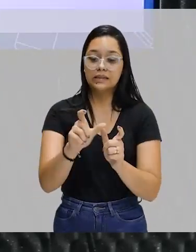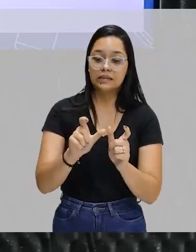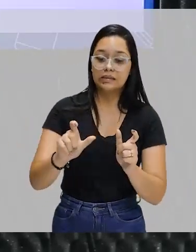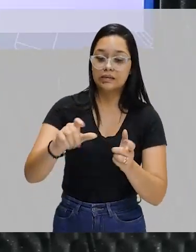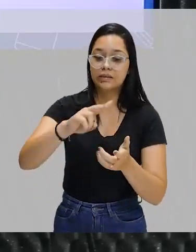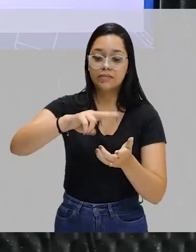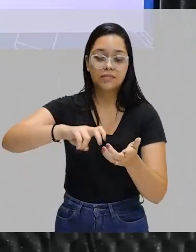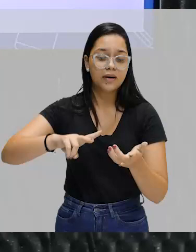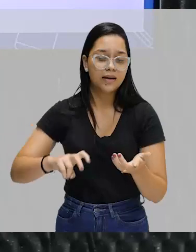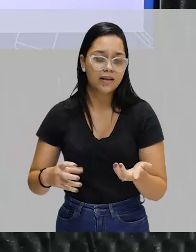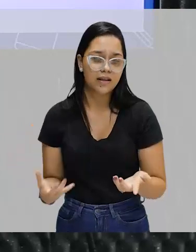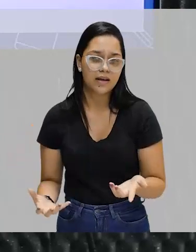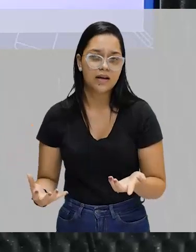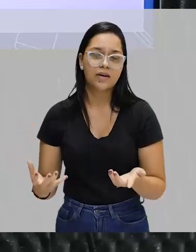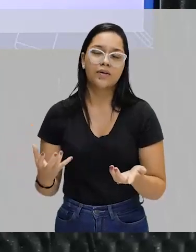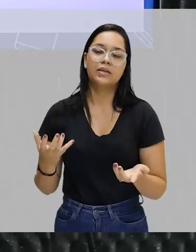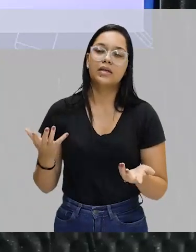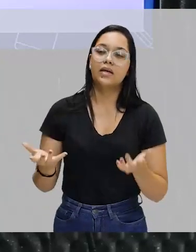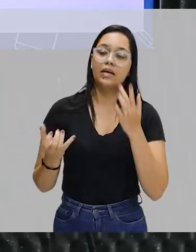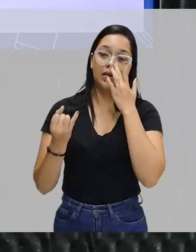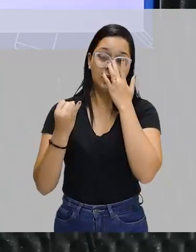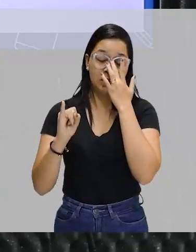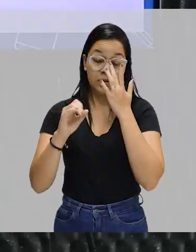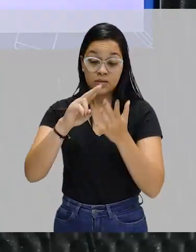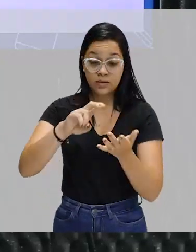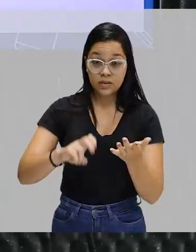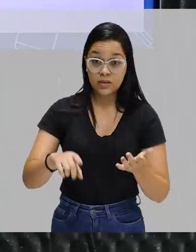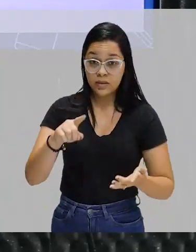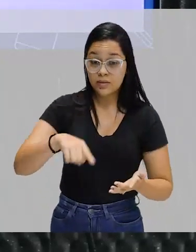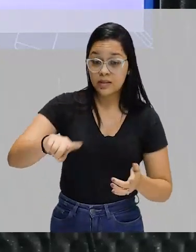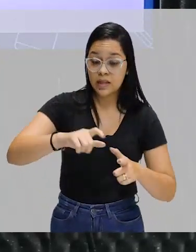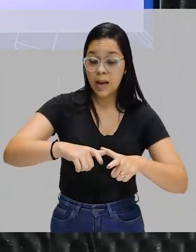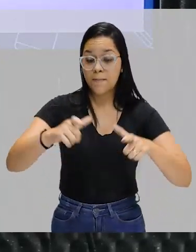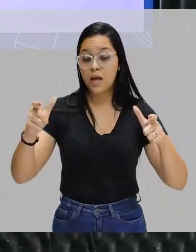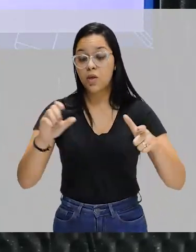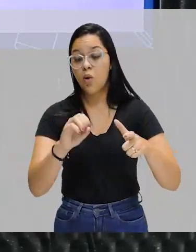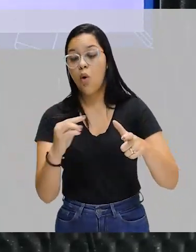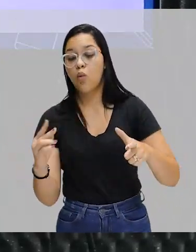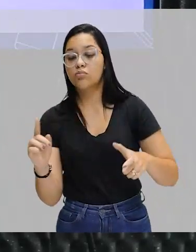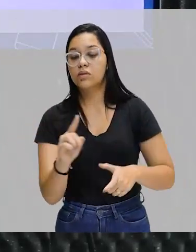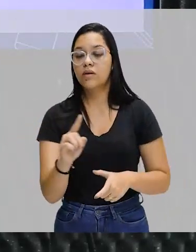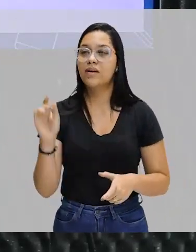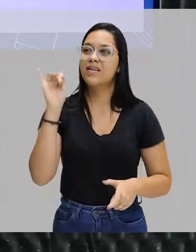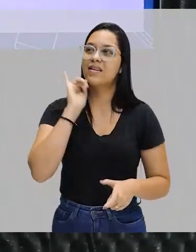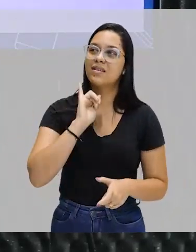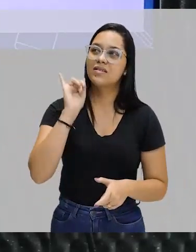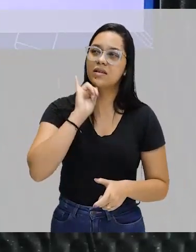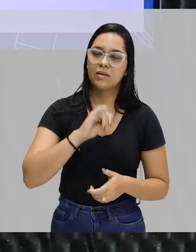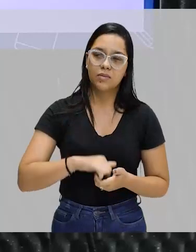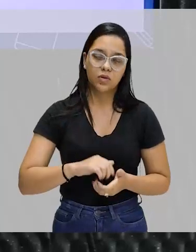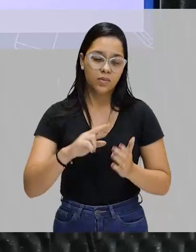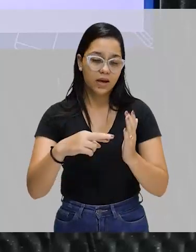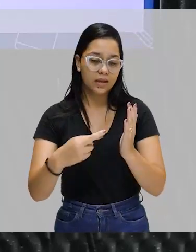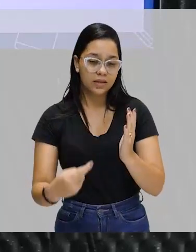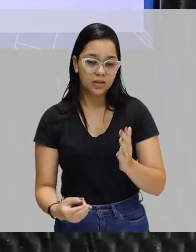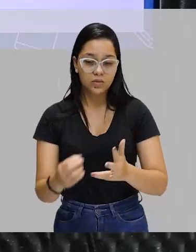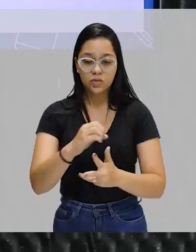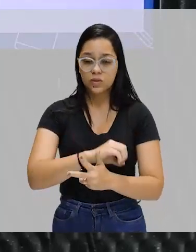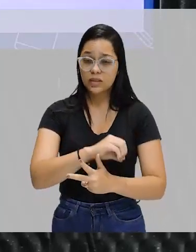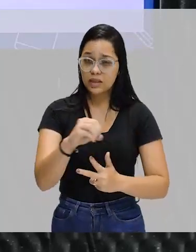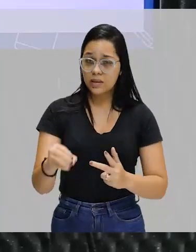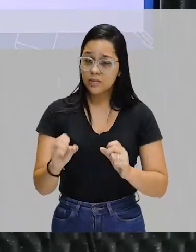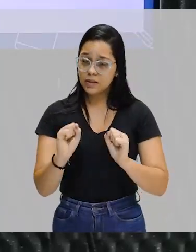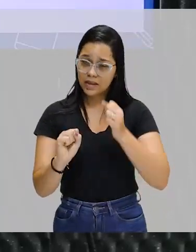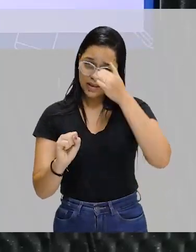vocês têm, se o vocabulário de vocês está ampliado ou não. Por exemplo, em uma redação do Enem, para